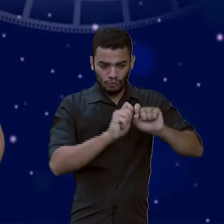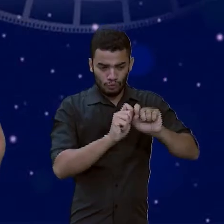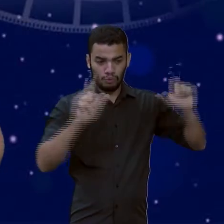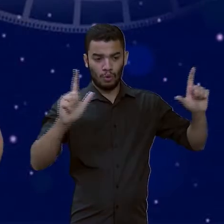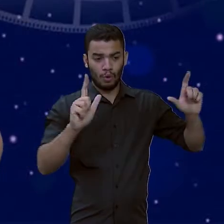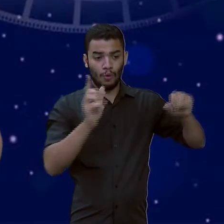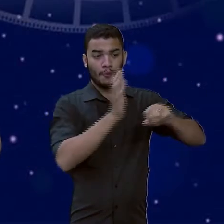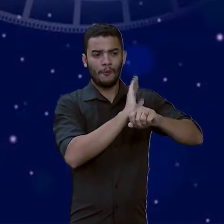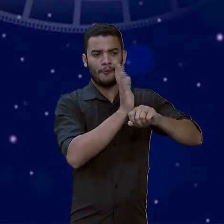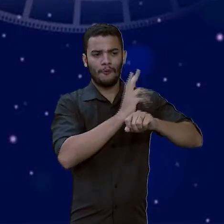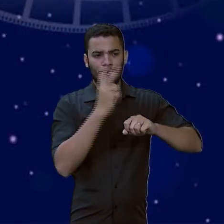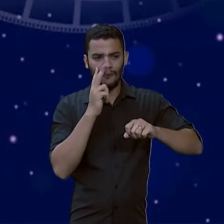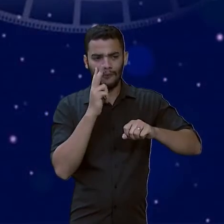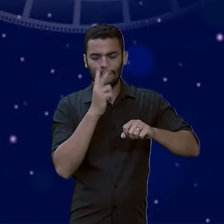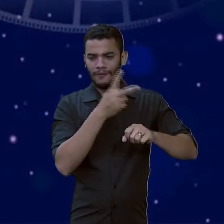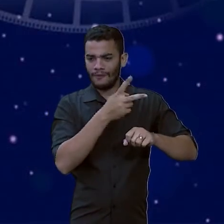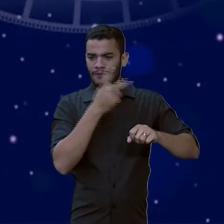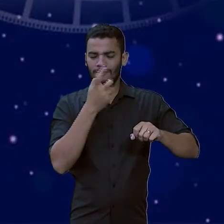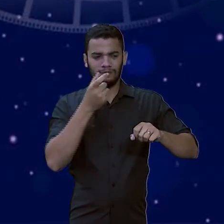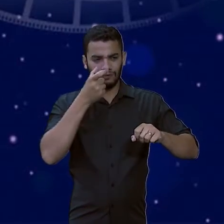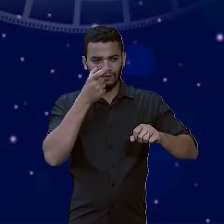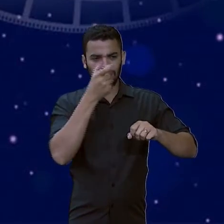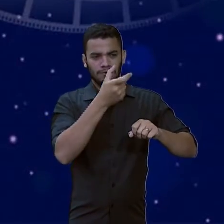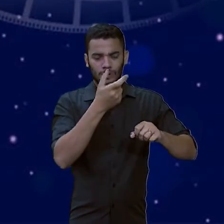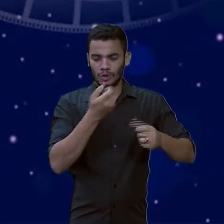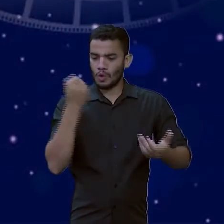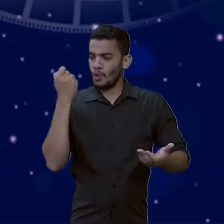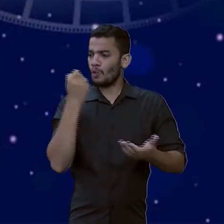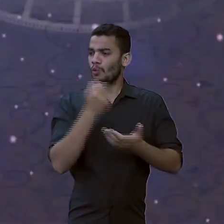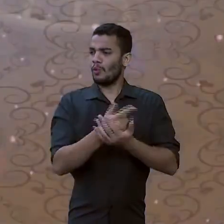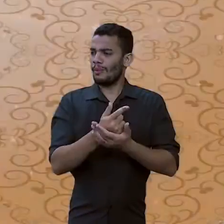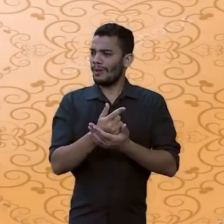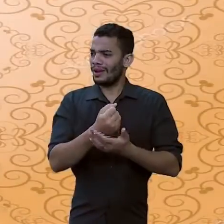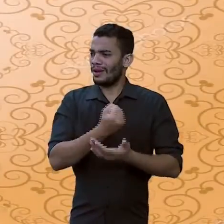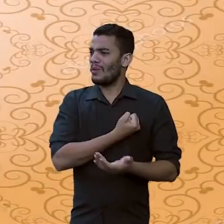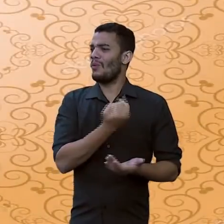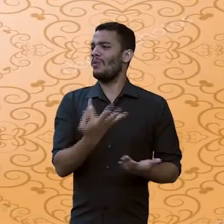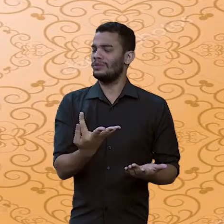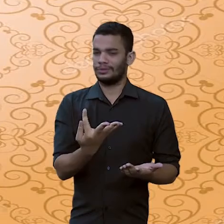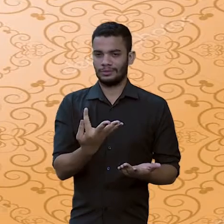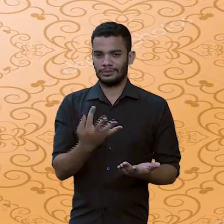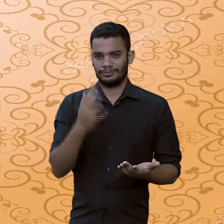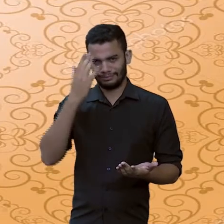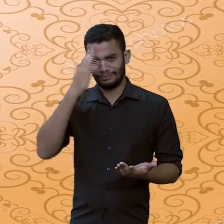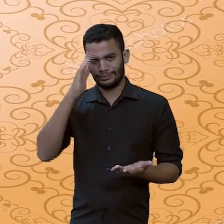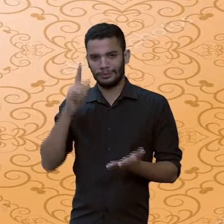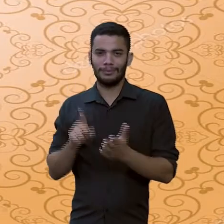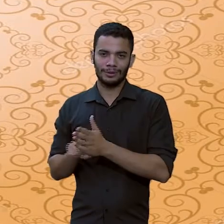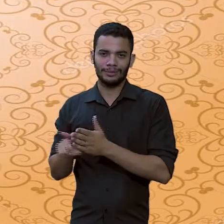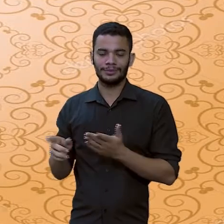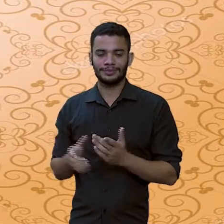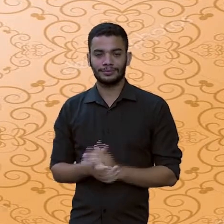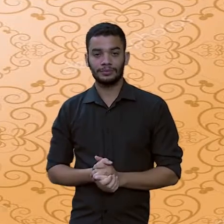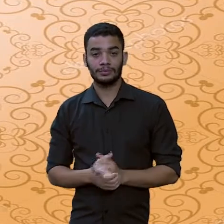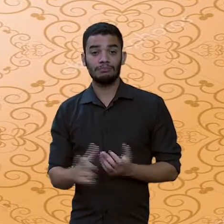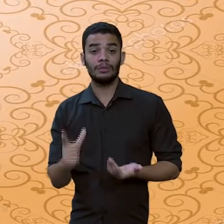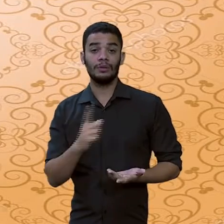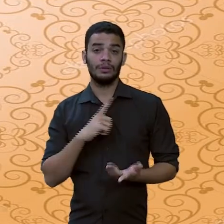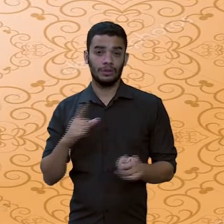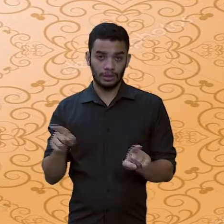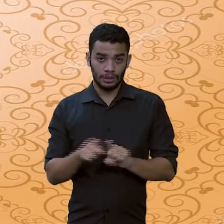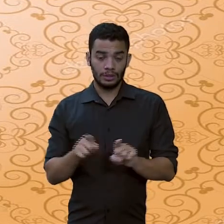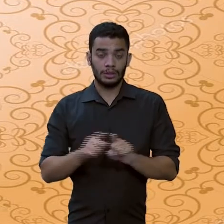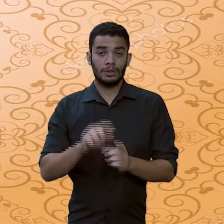pronome interrogativo. Existem também os pronomes de tratamento. Os pronomes de tratamento, eles são usados